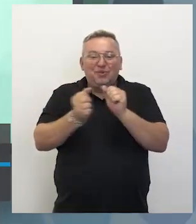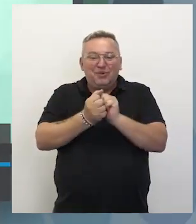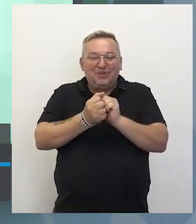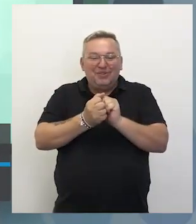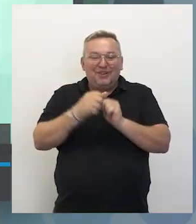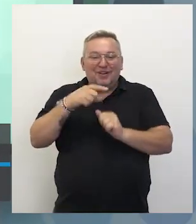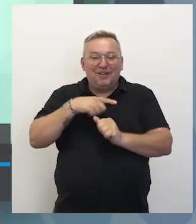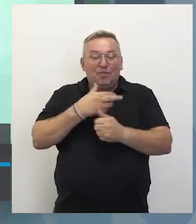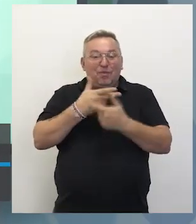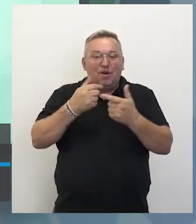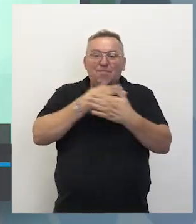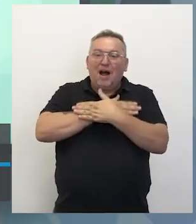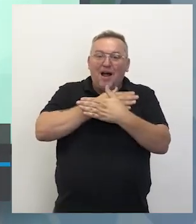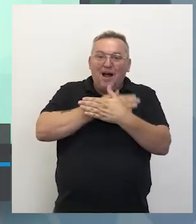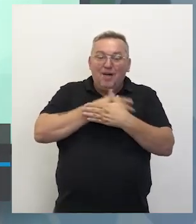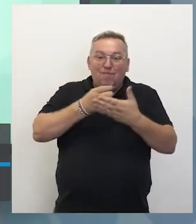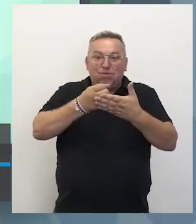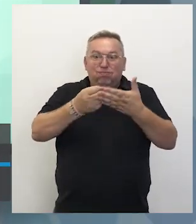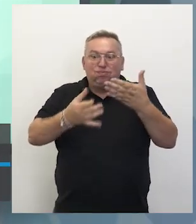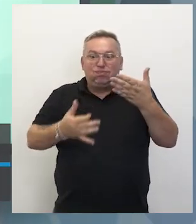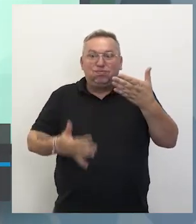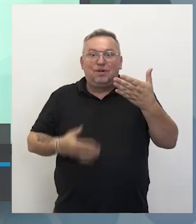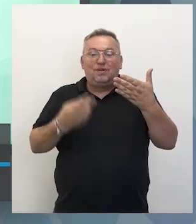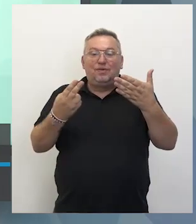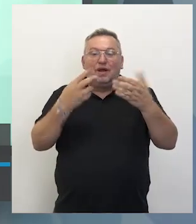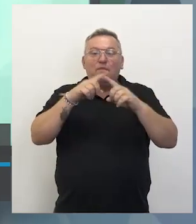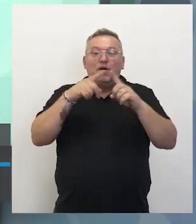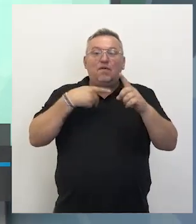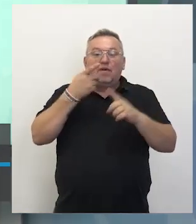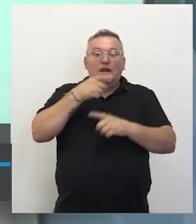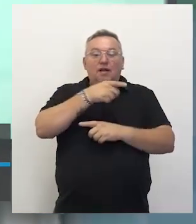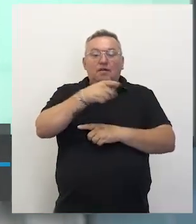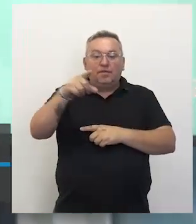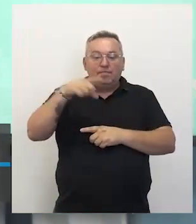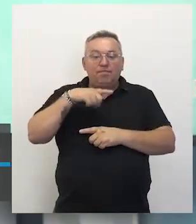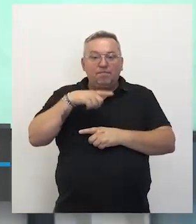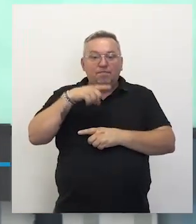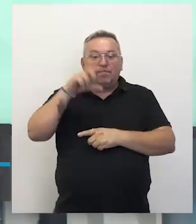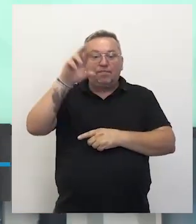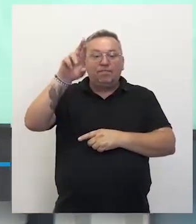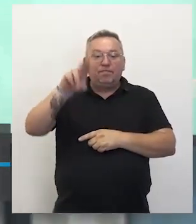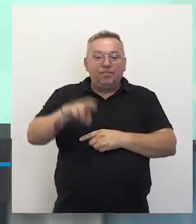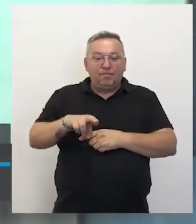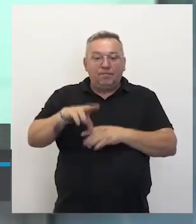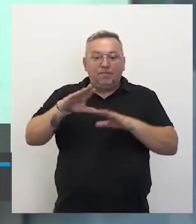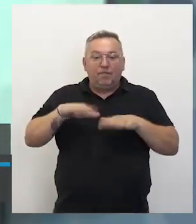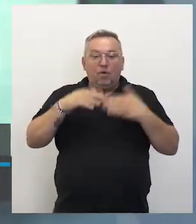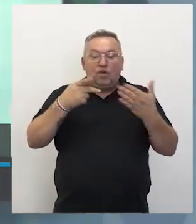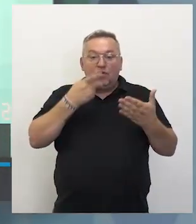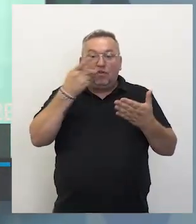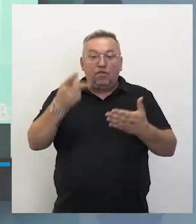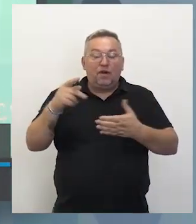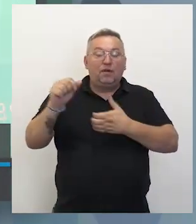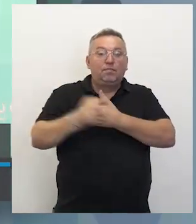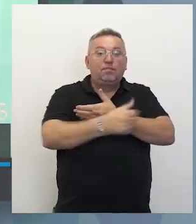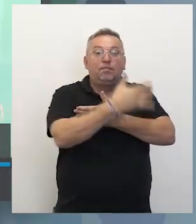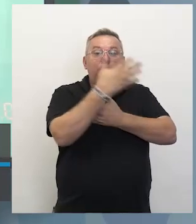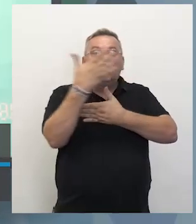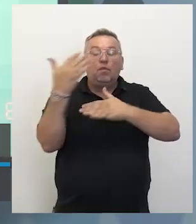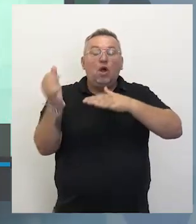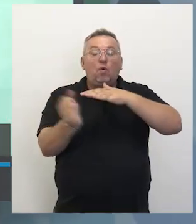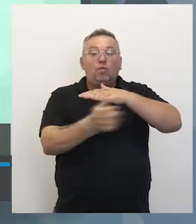tem muito abraço aqui, não dá para falar de todo mundo. Mas eu quero dizer que vocês estão cobertos de razão. Quando a gente fala de biodiversidade, a gente